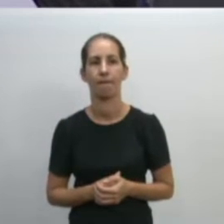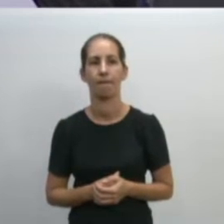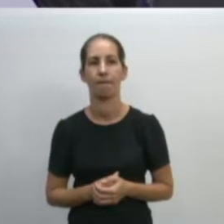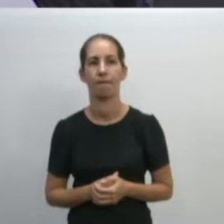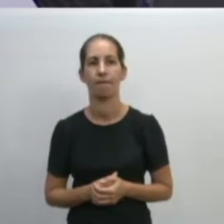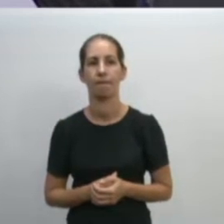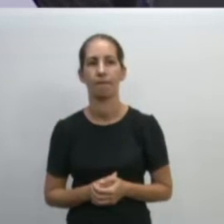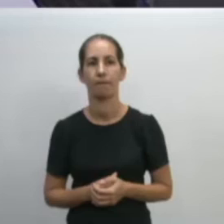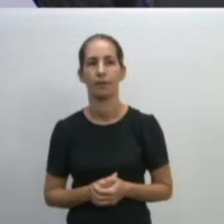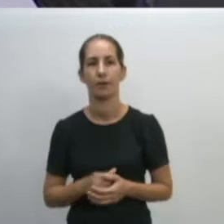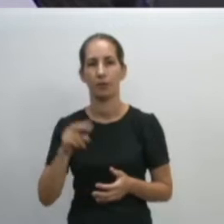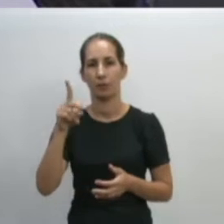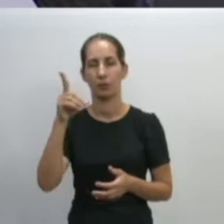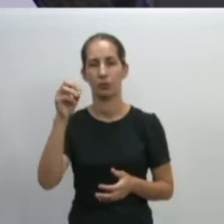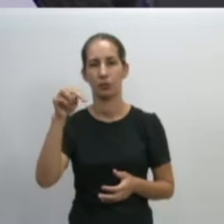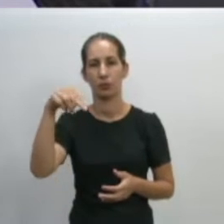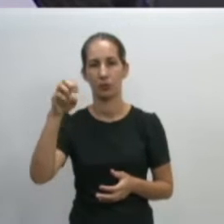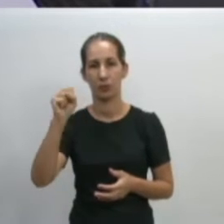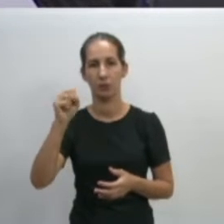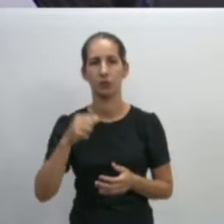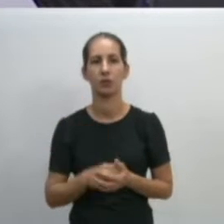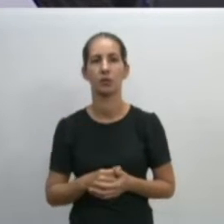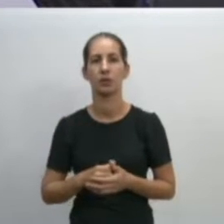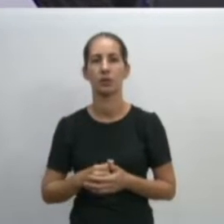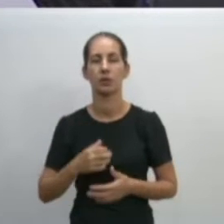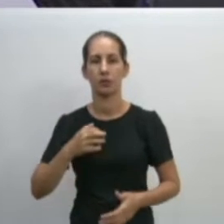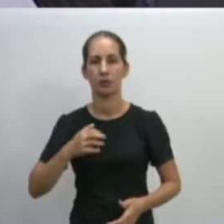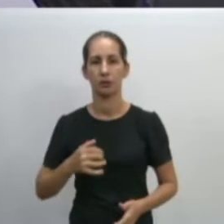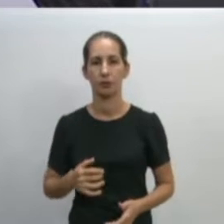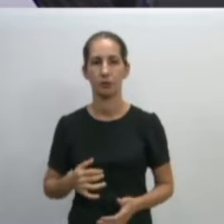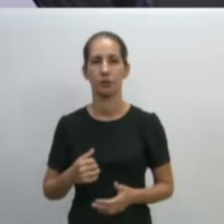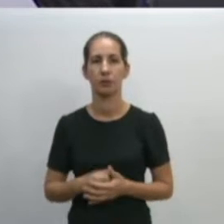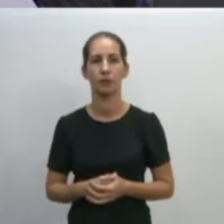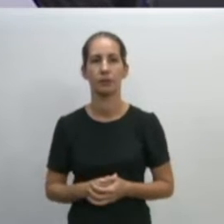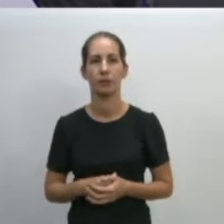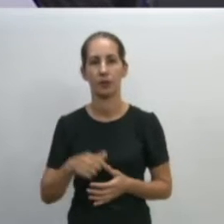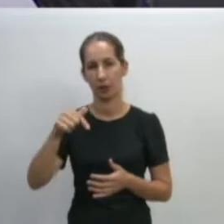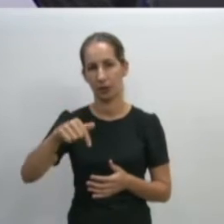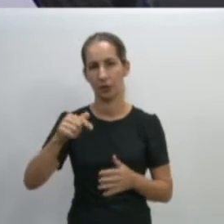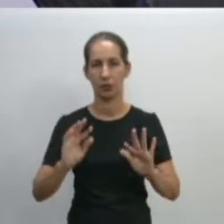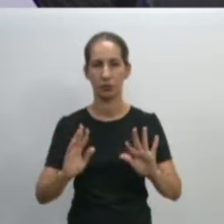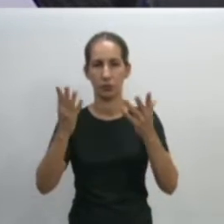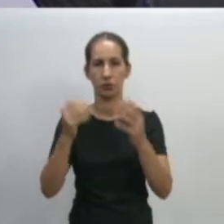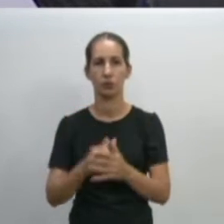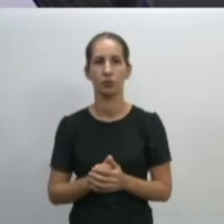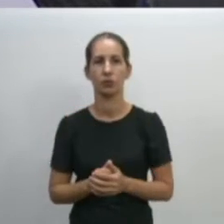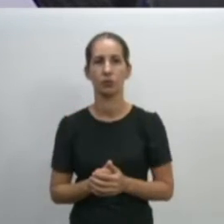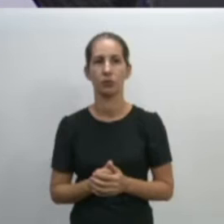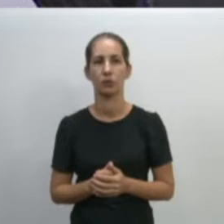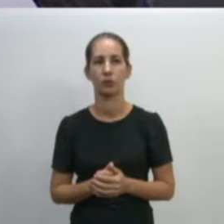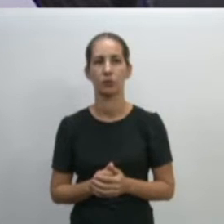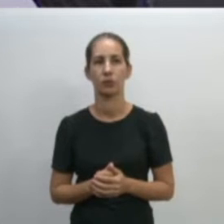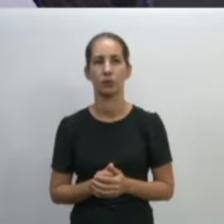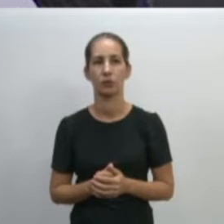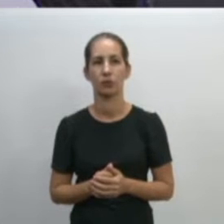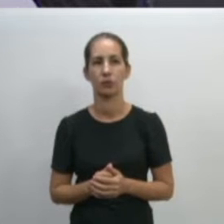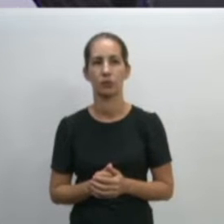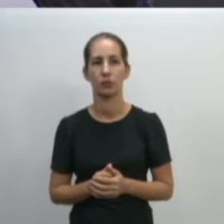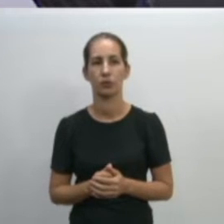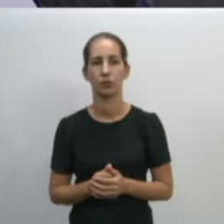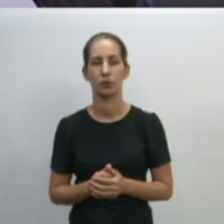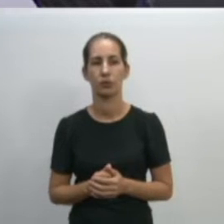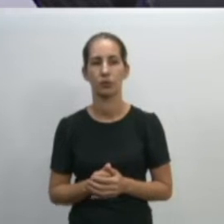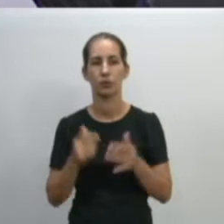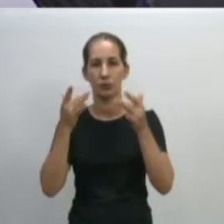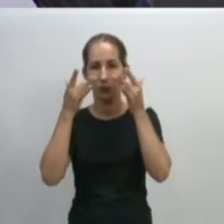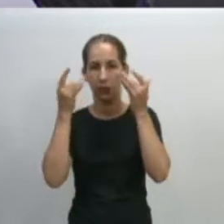o Valdones, o cantor e sanfoneiro Valdones, está para vir aqui fazer um show no Riachuelo, e com certeza o